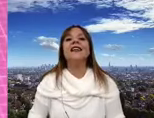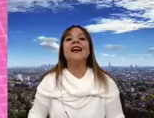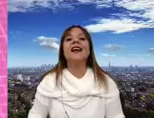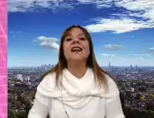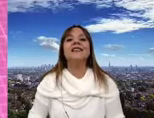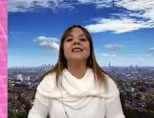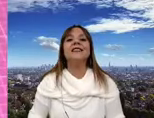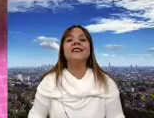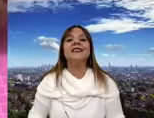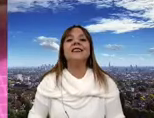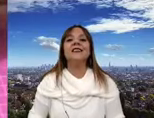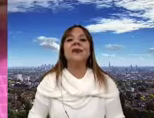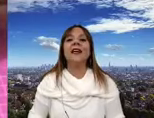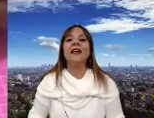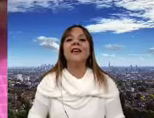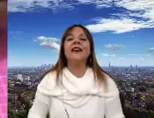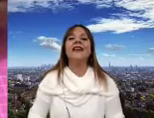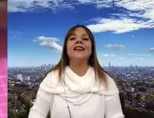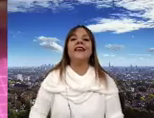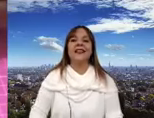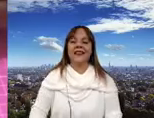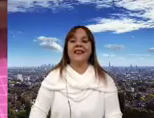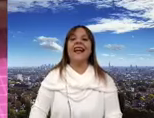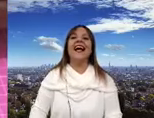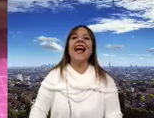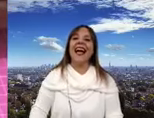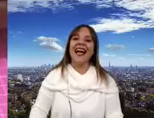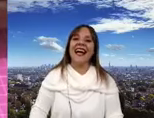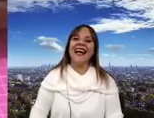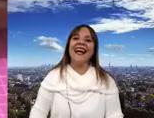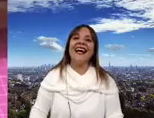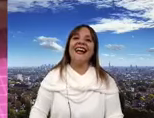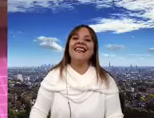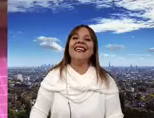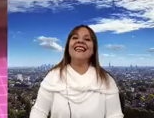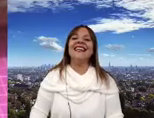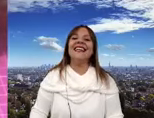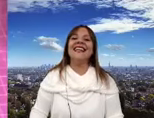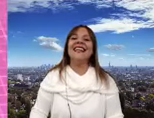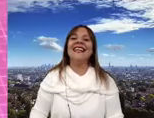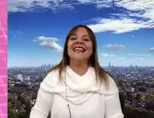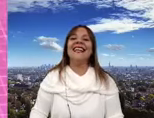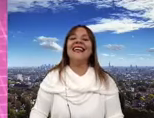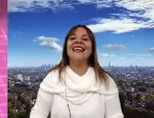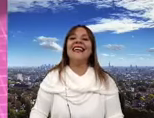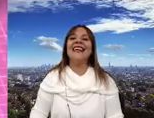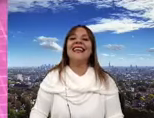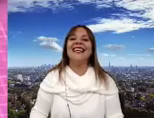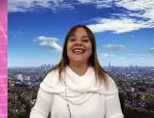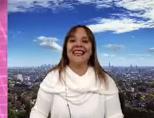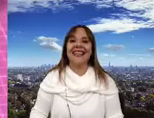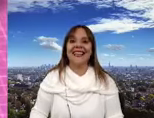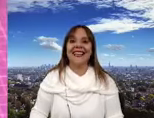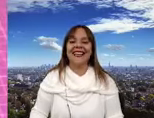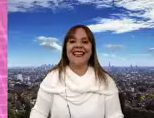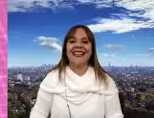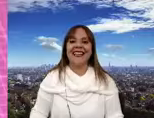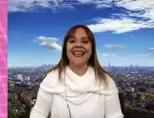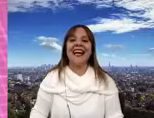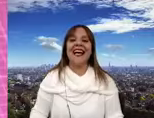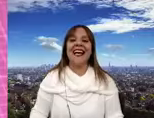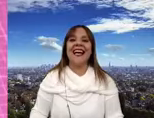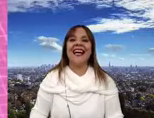graça. No meio, aí. Tá lindo. aí, Lili, falta o coração só, Tá. e eu